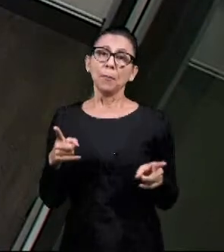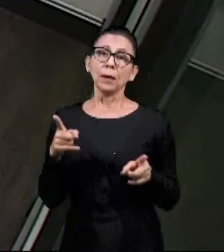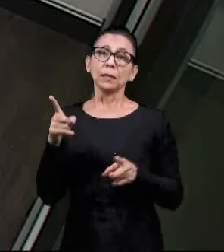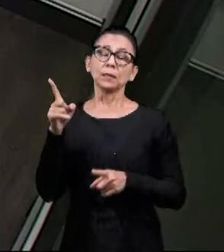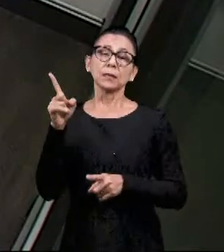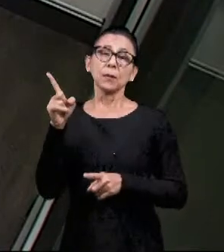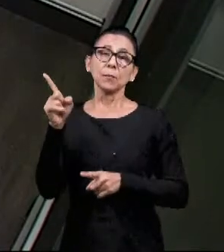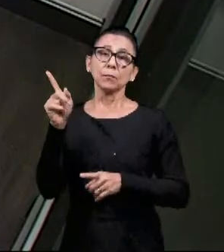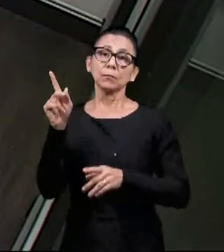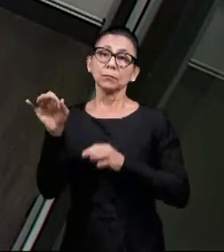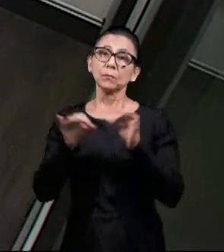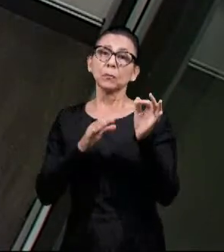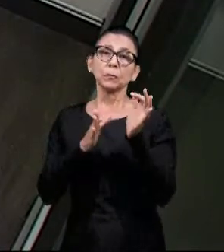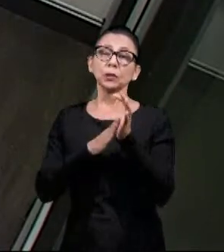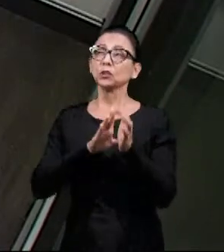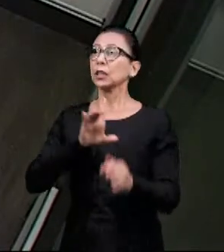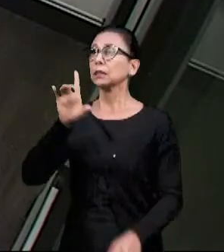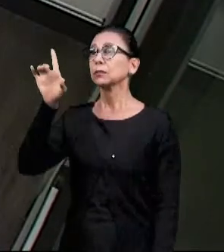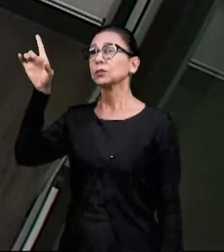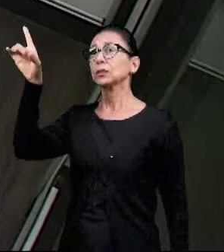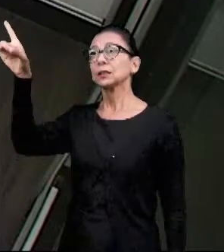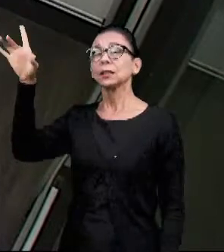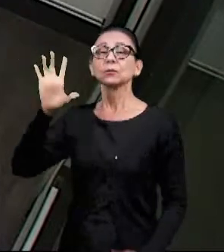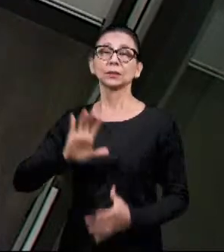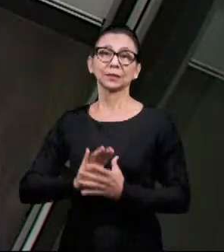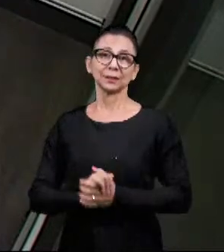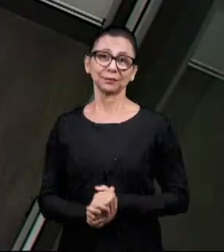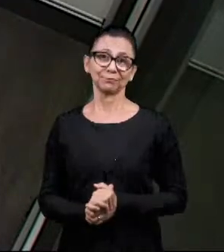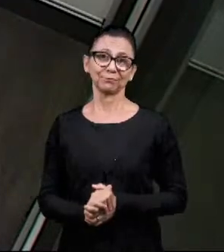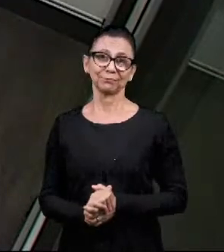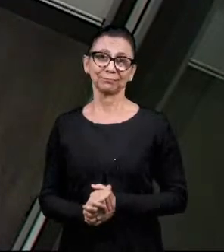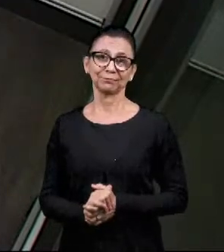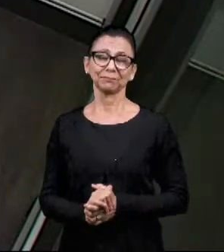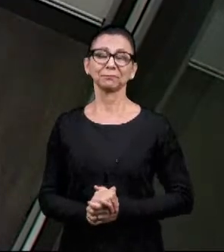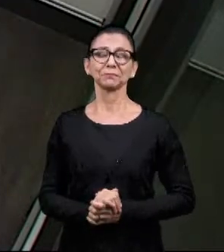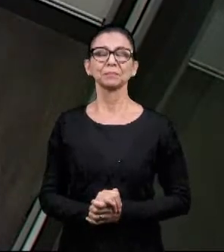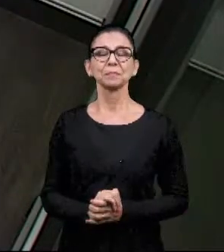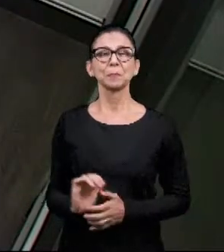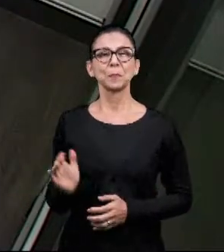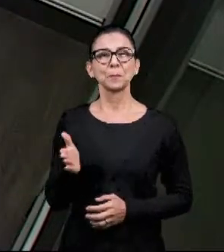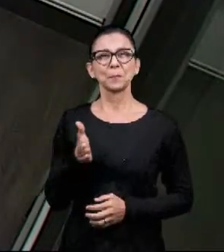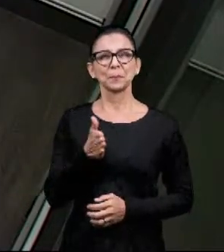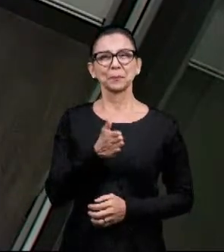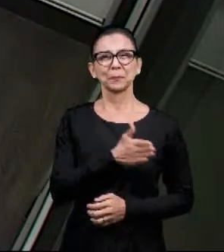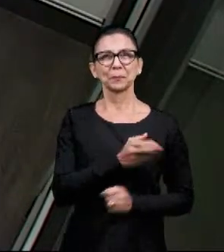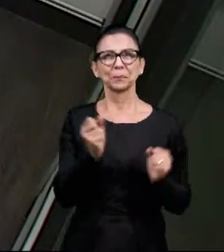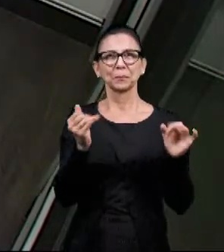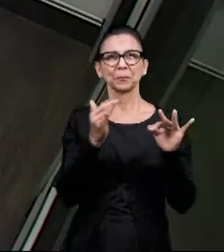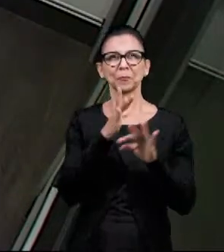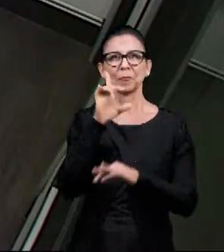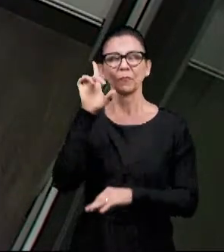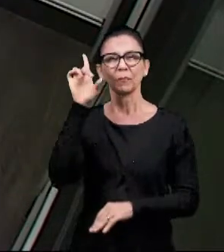Se a gente, como eu falei, se não atrapalhar o Espírito Santo, tá ótimo, né? Exatamente. Glória a Deus.